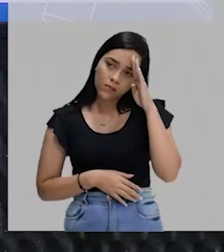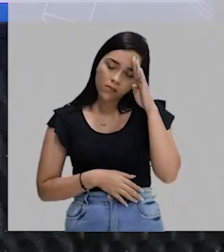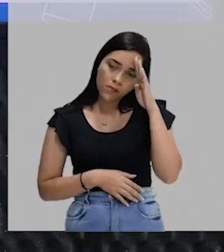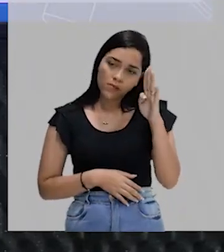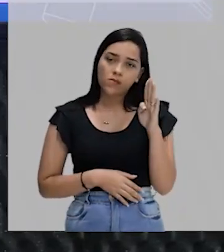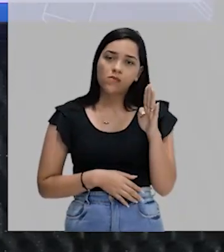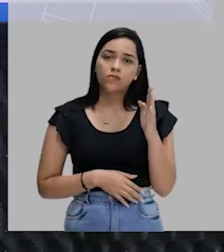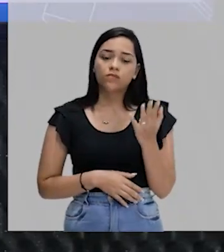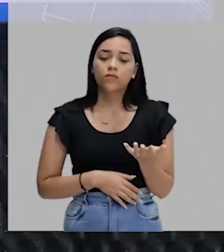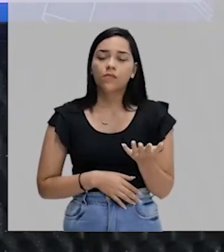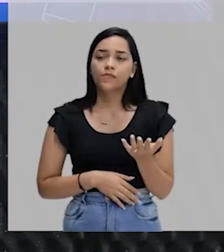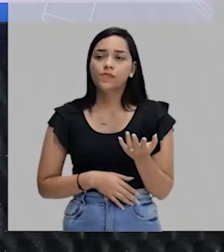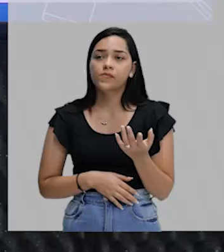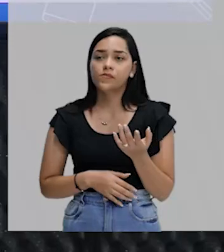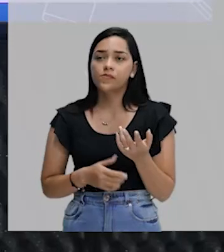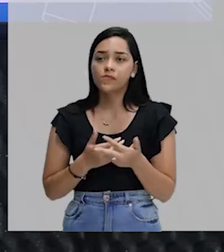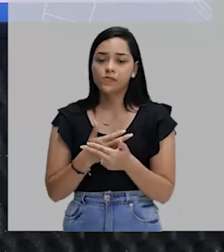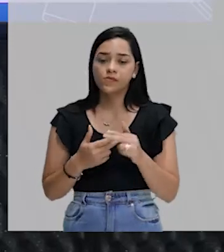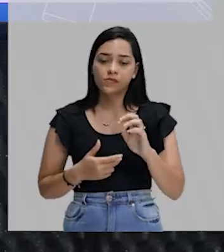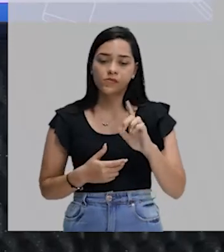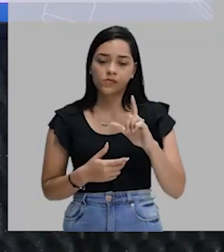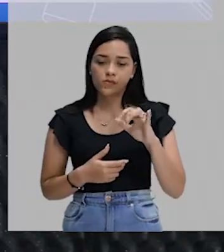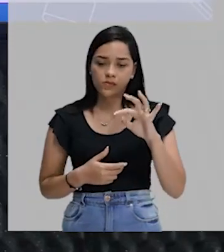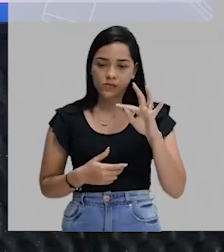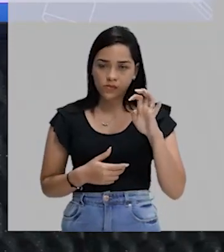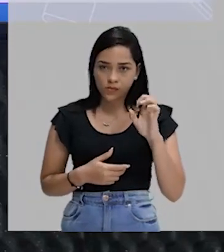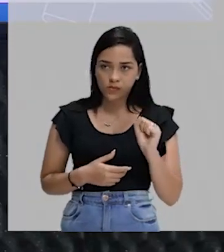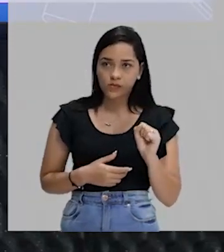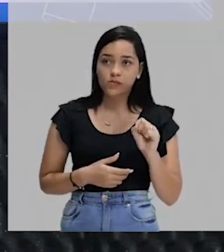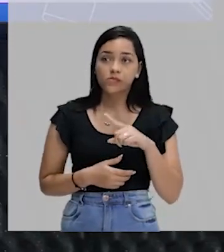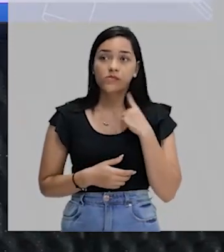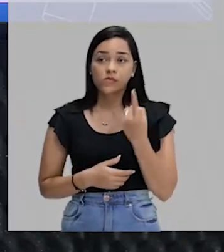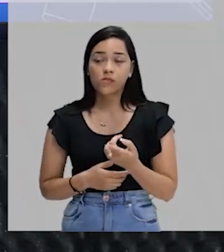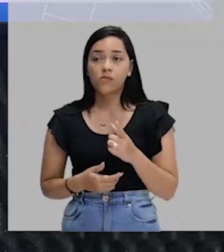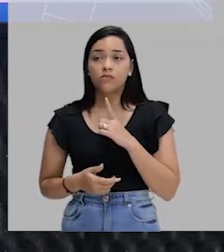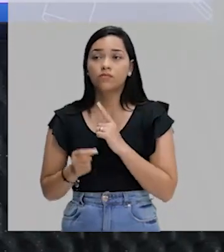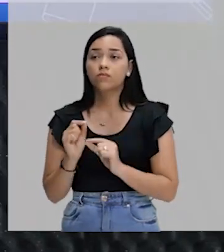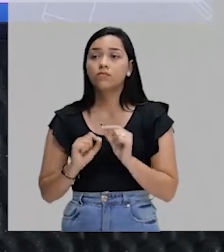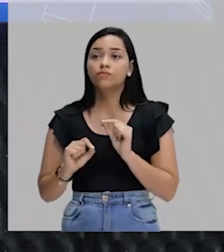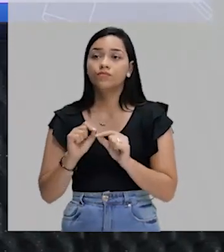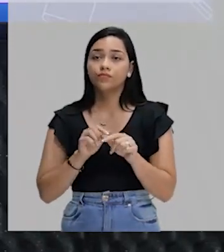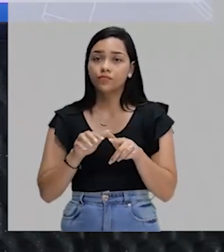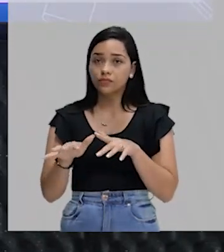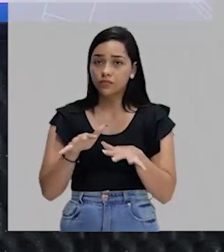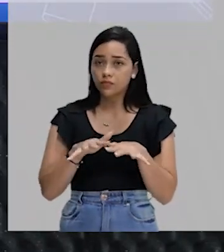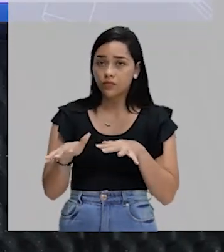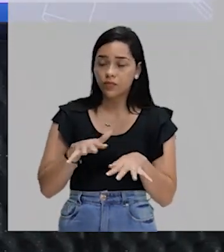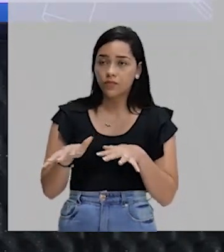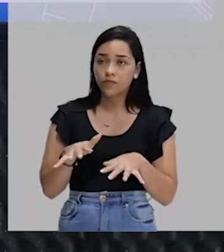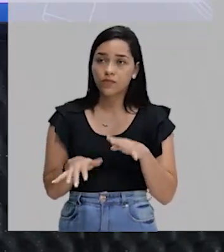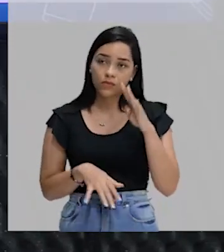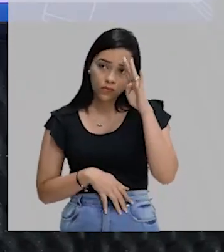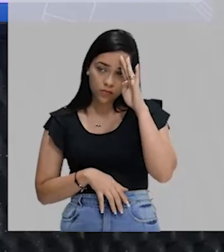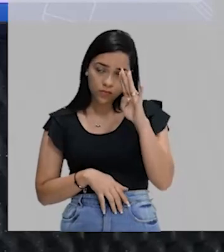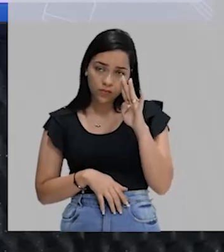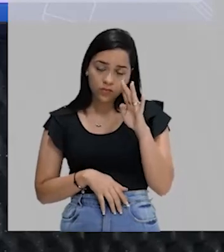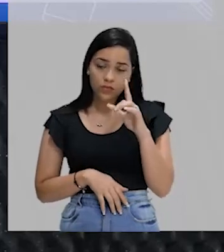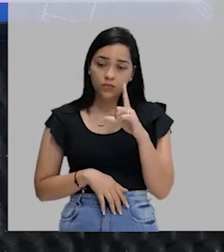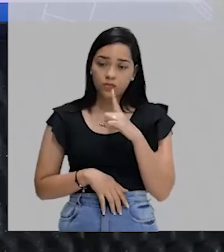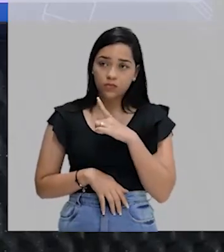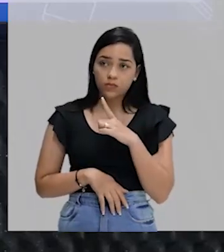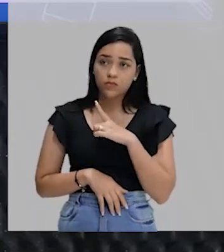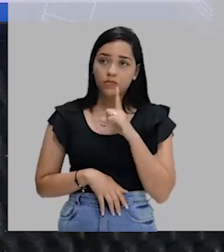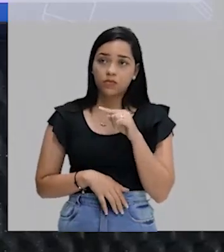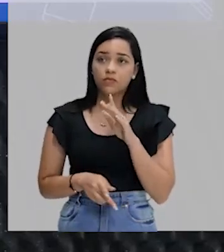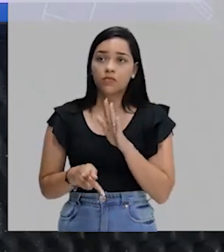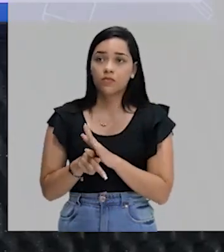principais protagonistas as elites coloniais, nós estamos diante de um movimento que os principais protagonistas